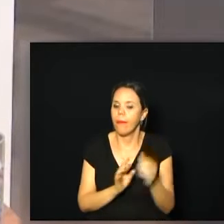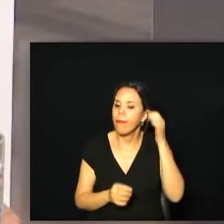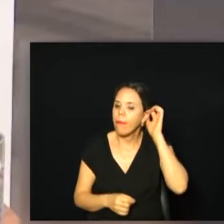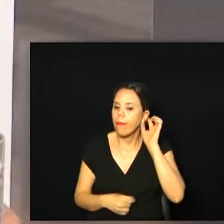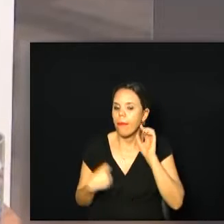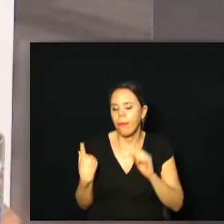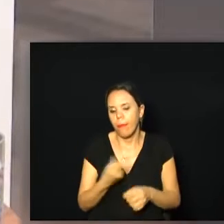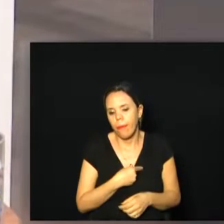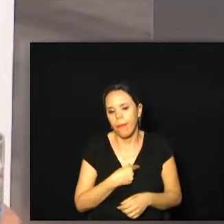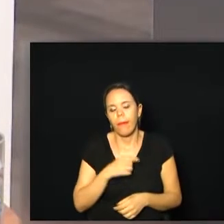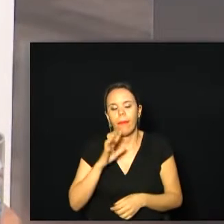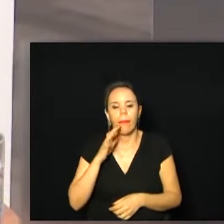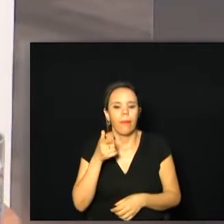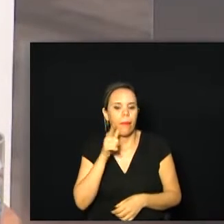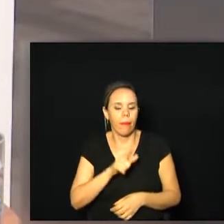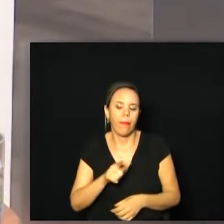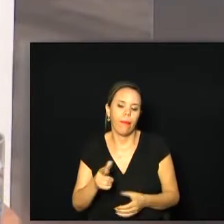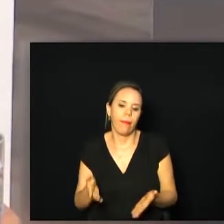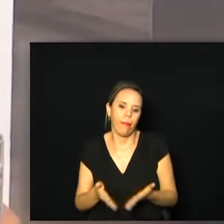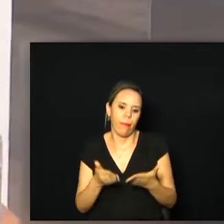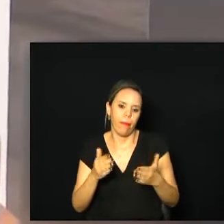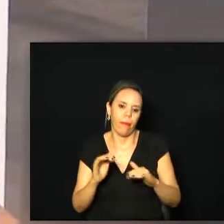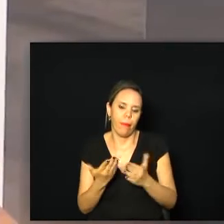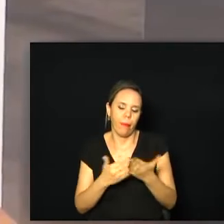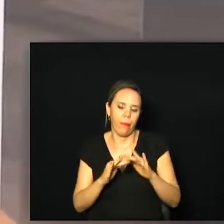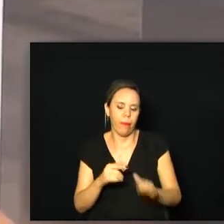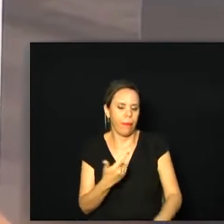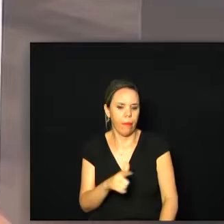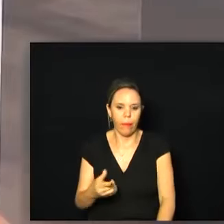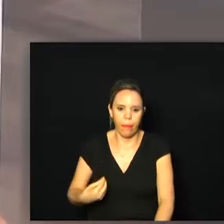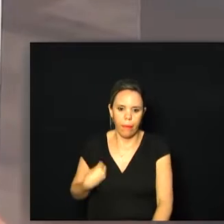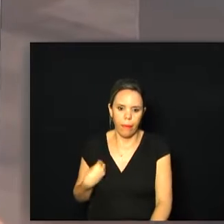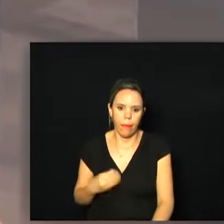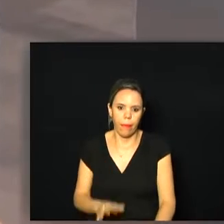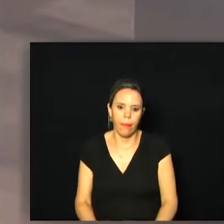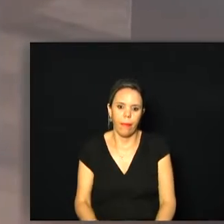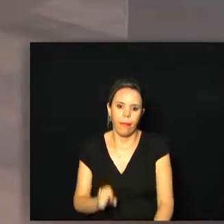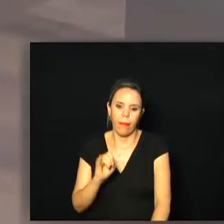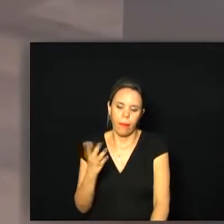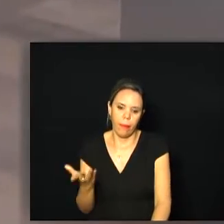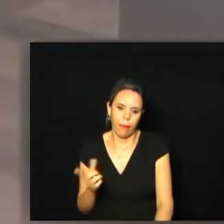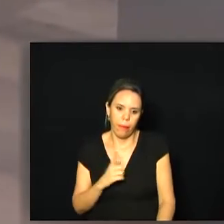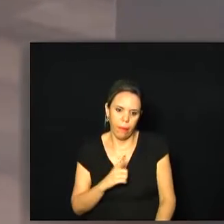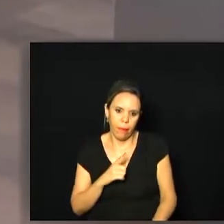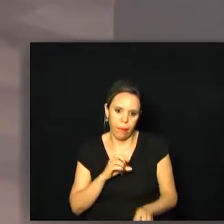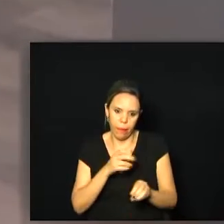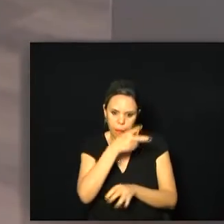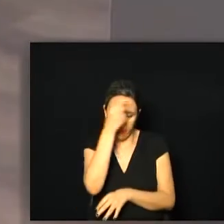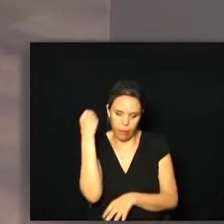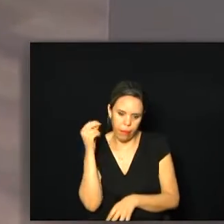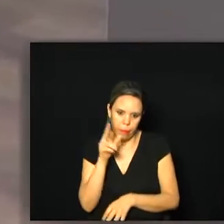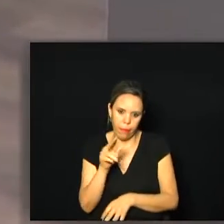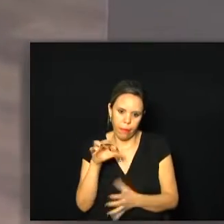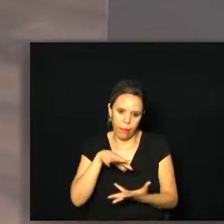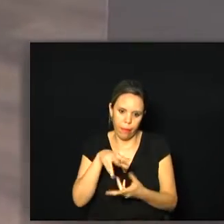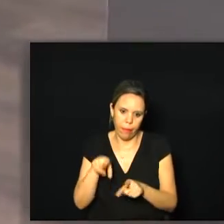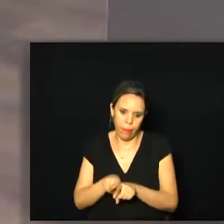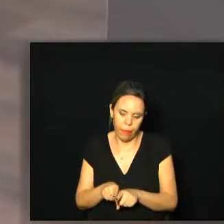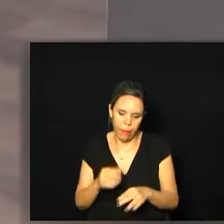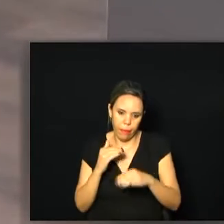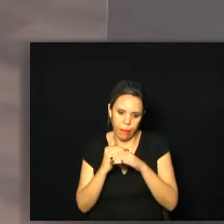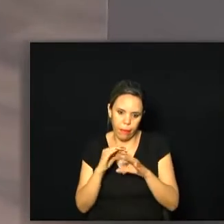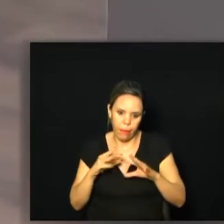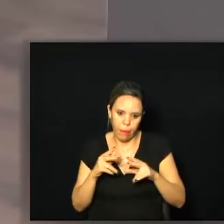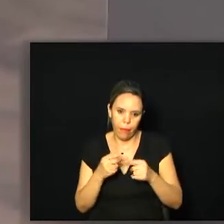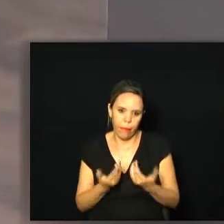desigualdade escolar muito grande, ou seja, a gente não deveria existir. Se a gente tivesse um ensino público universal e de qualidade